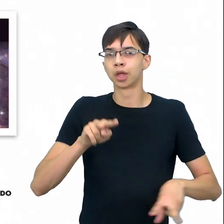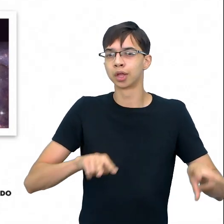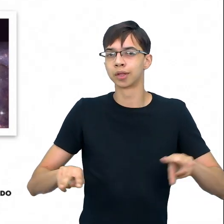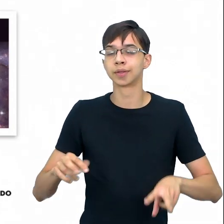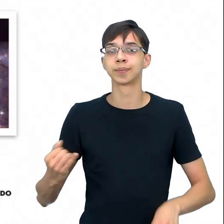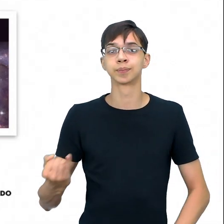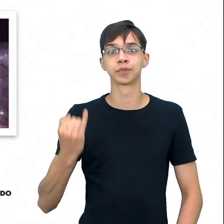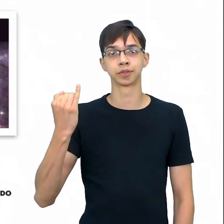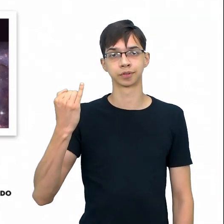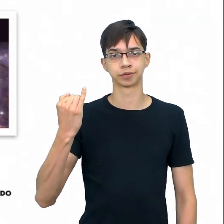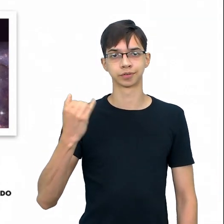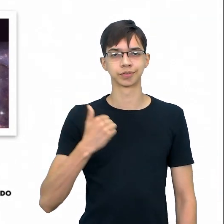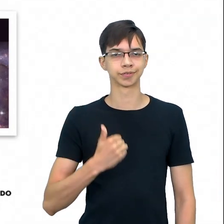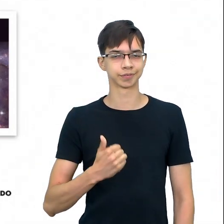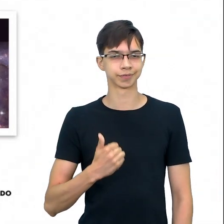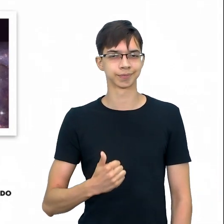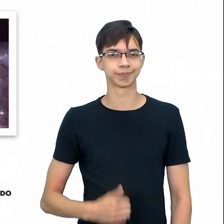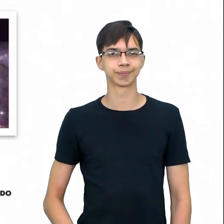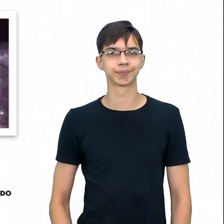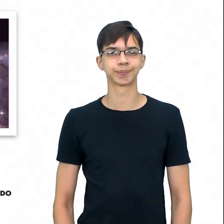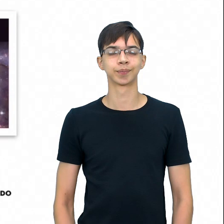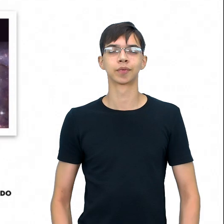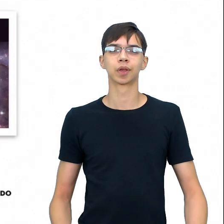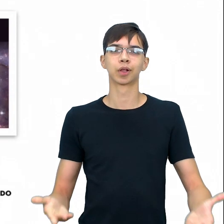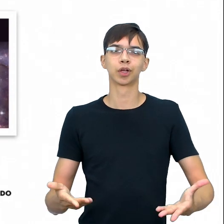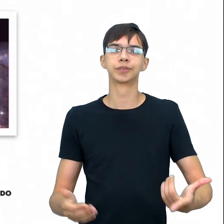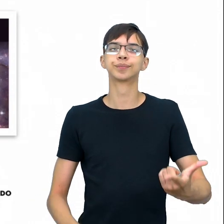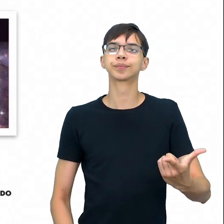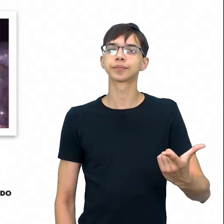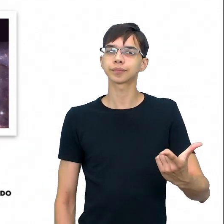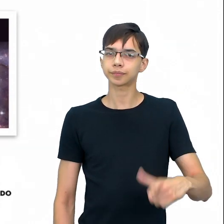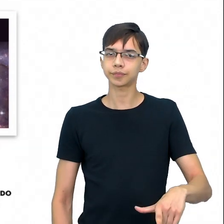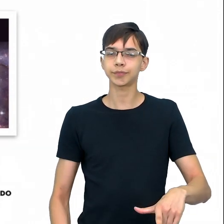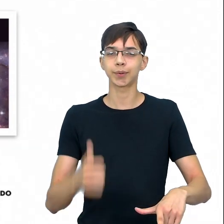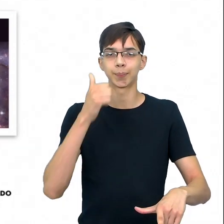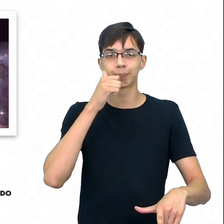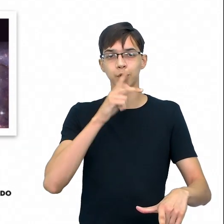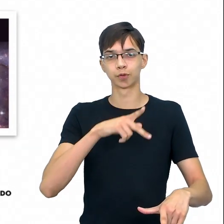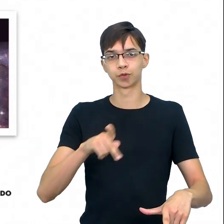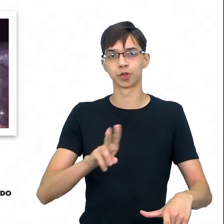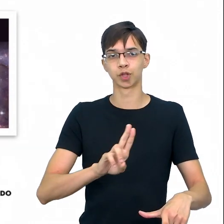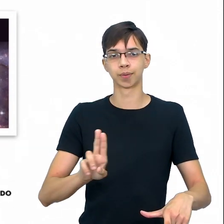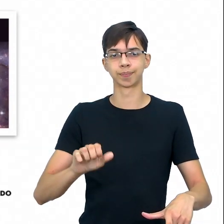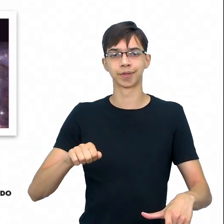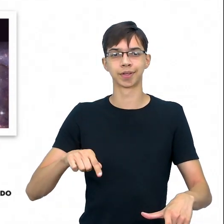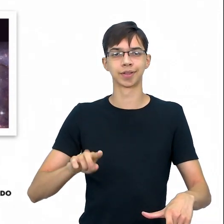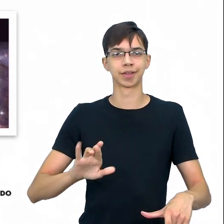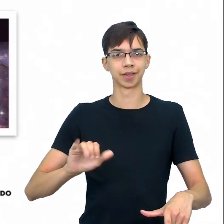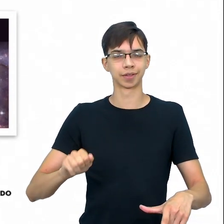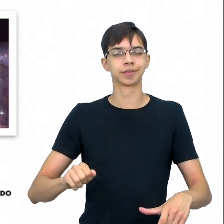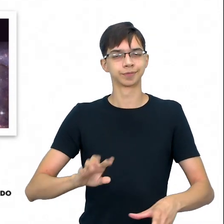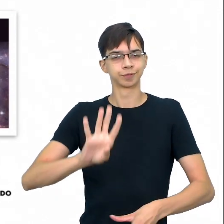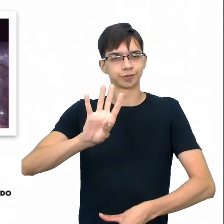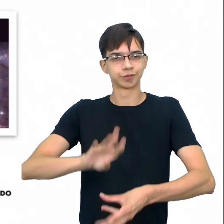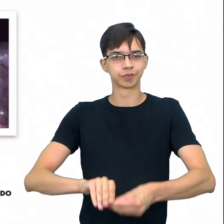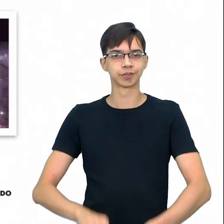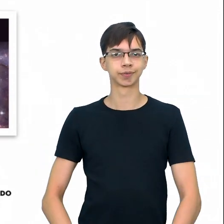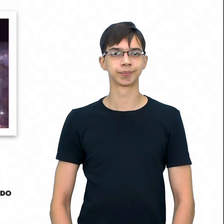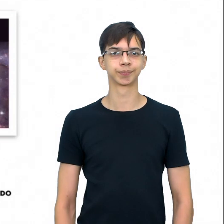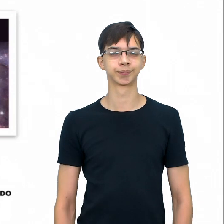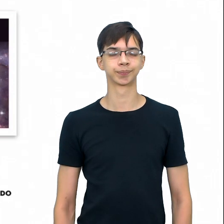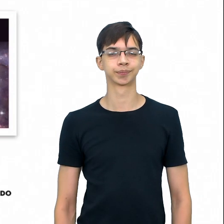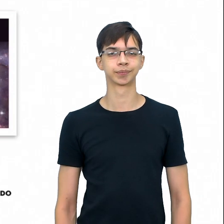muito importante, tá bom? Devolvo novamente a palavra para a professora Andréia, para ela seguir aí com os nossos fechamentos. É com você, Déia.